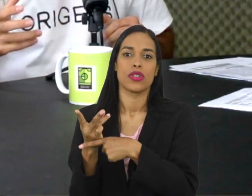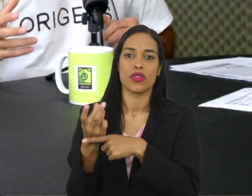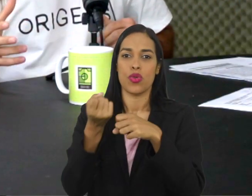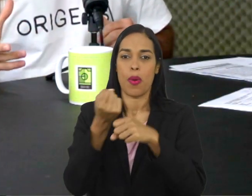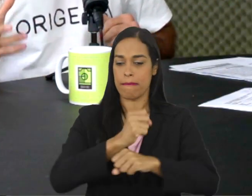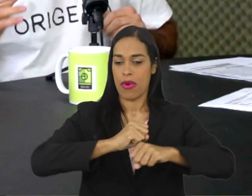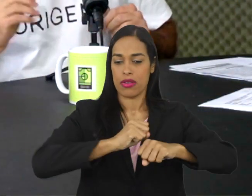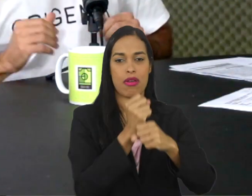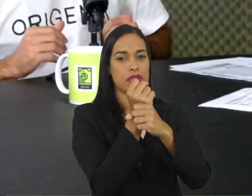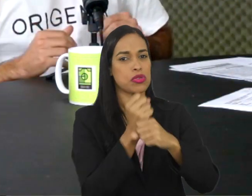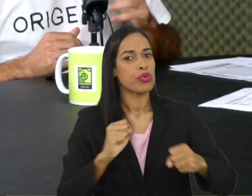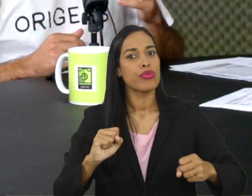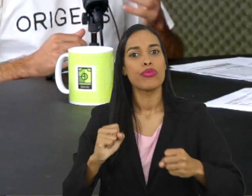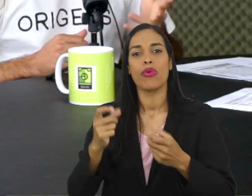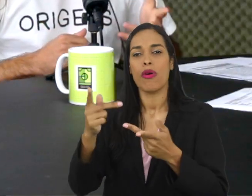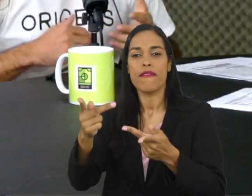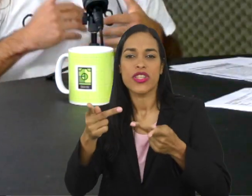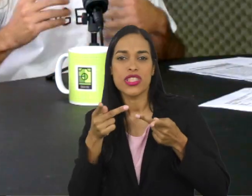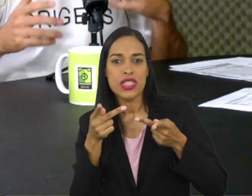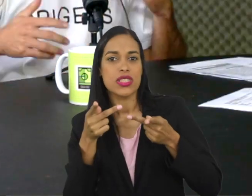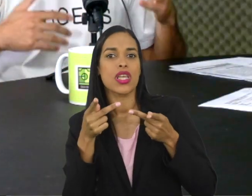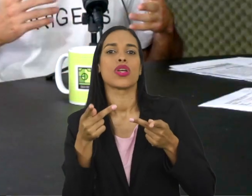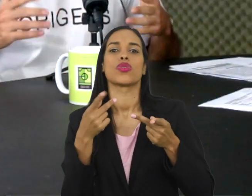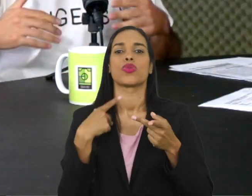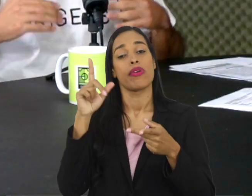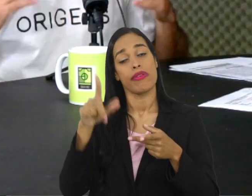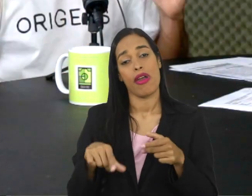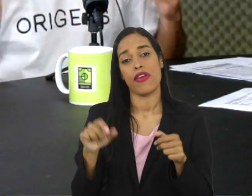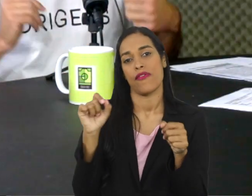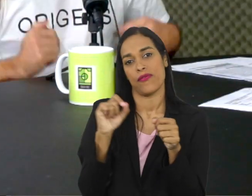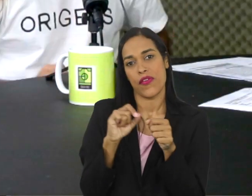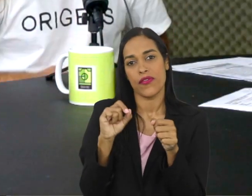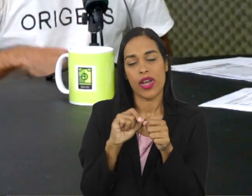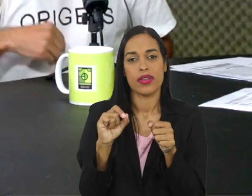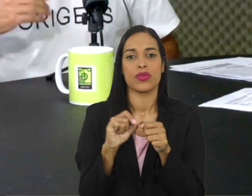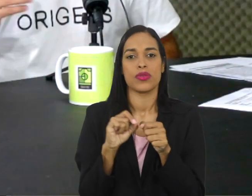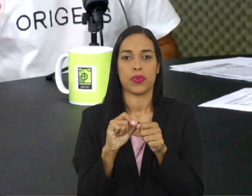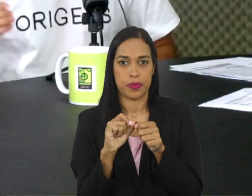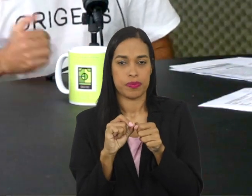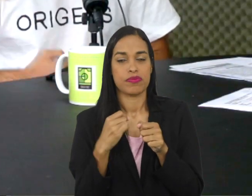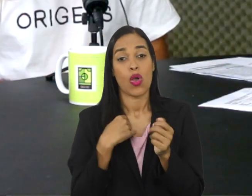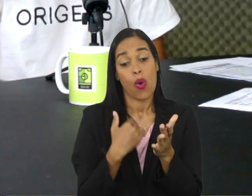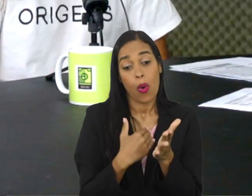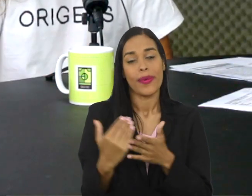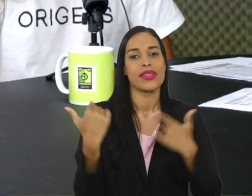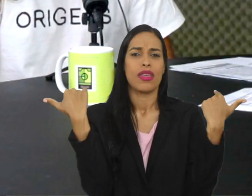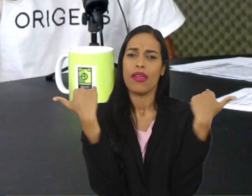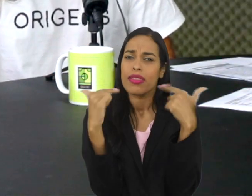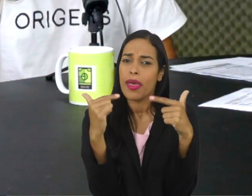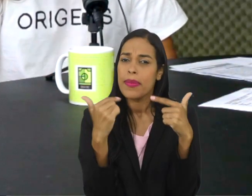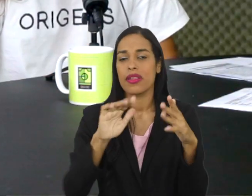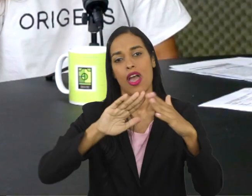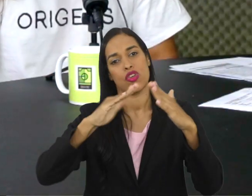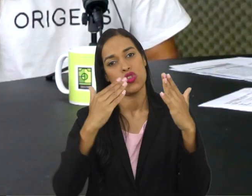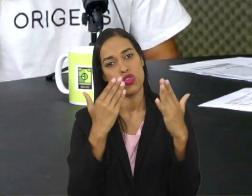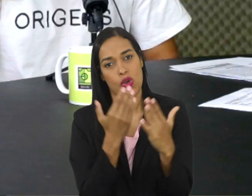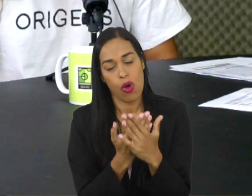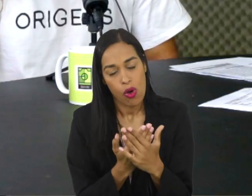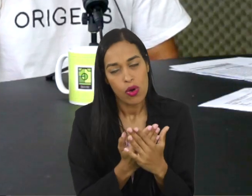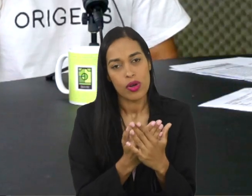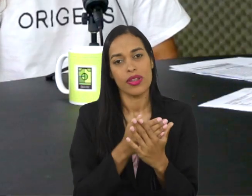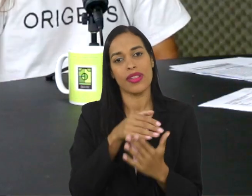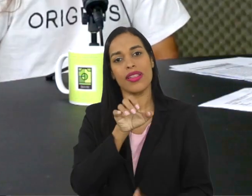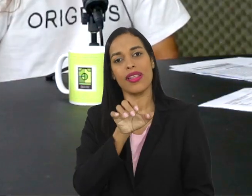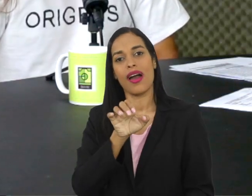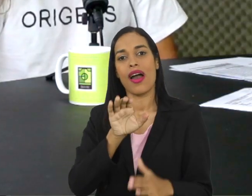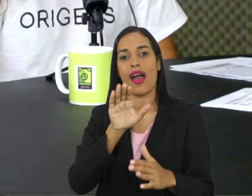o maracatu, onde eu podia tocar, visitando, e aí foi feito. A partir daí, comecei a trabalhar aqui na escola, na